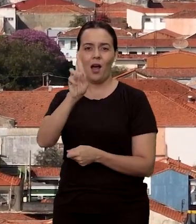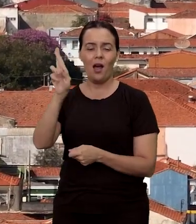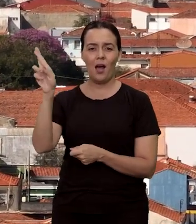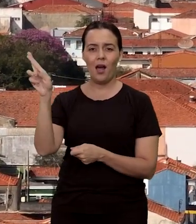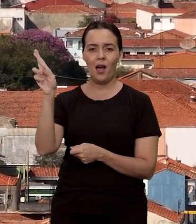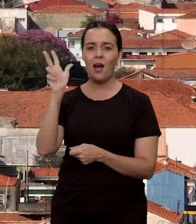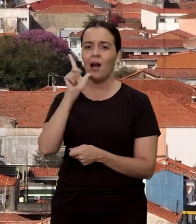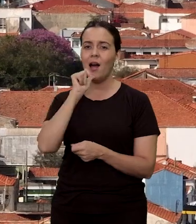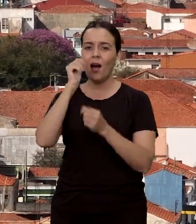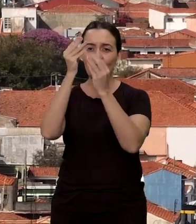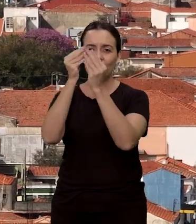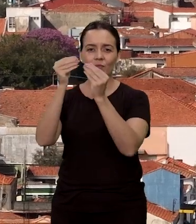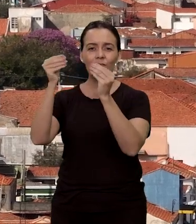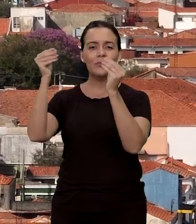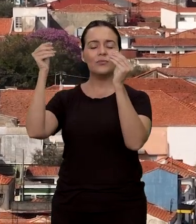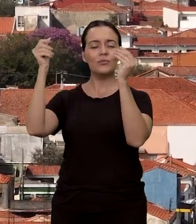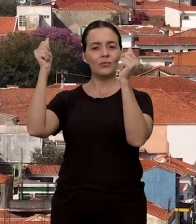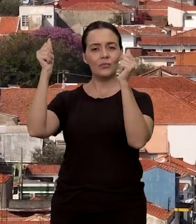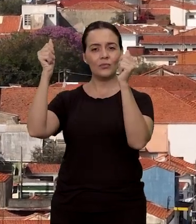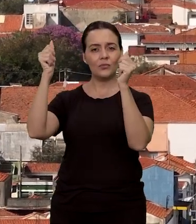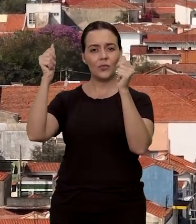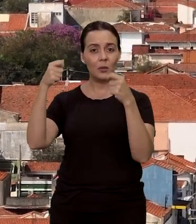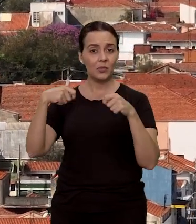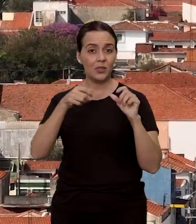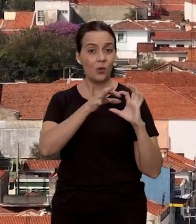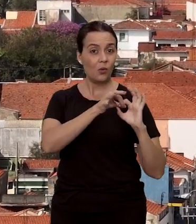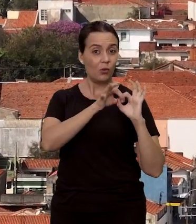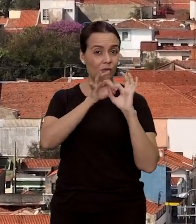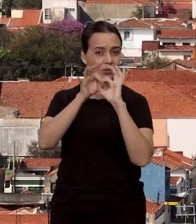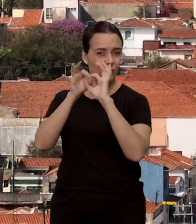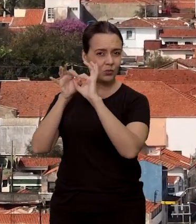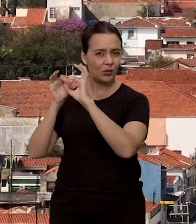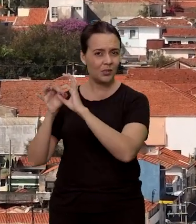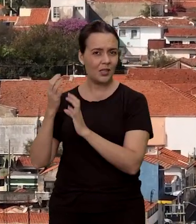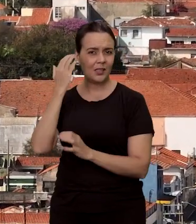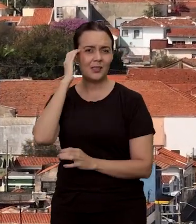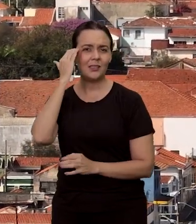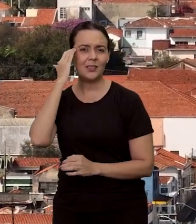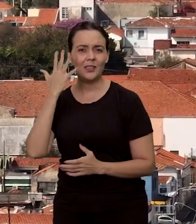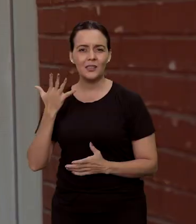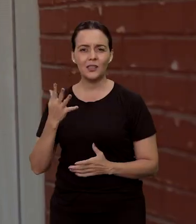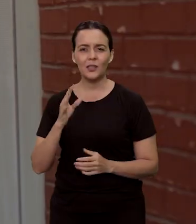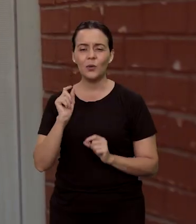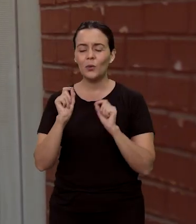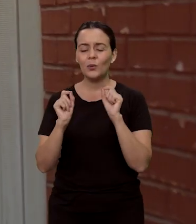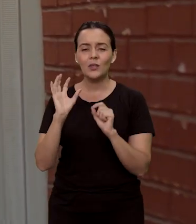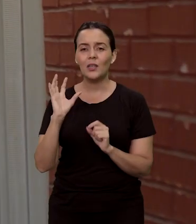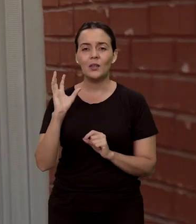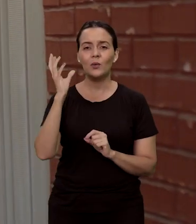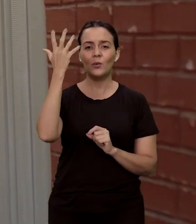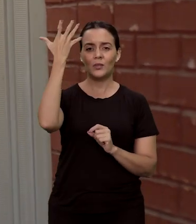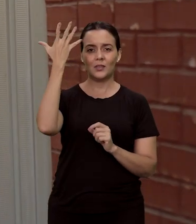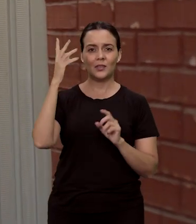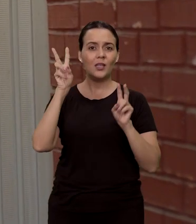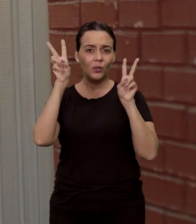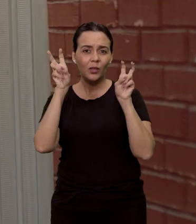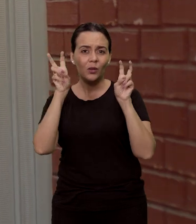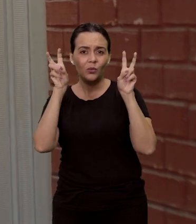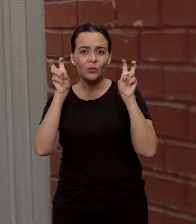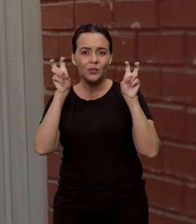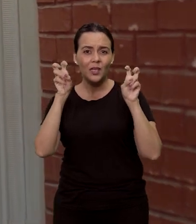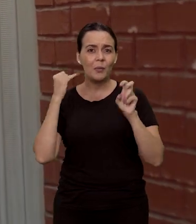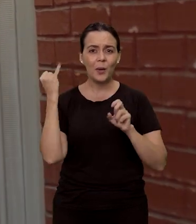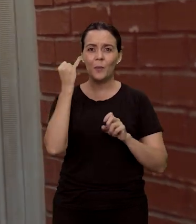oportunidade de informar melhor, de contextualizar, de religar os saberes e de mostrar que esse é um assunto que